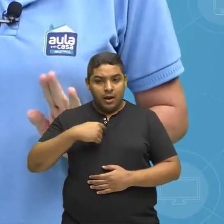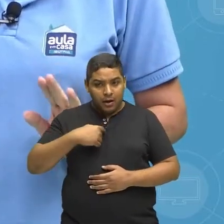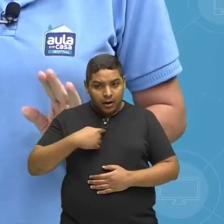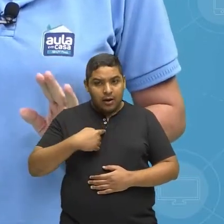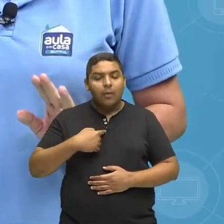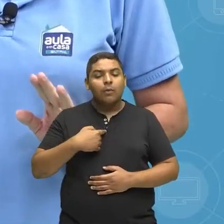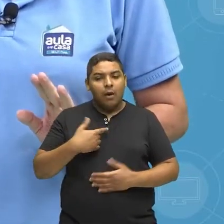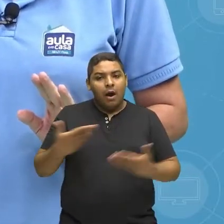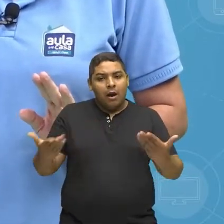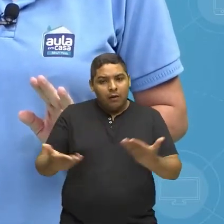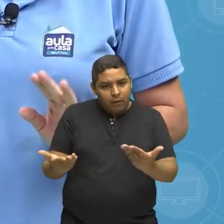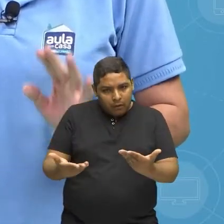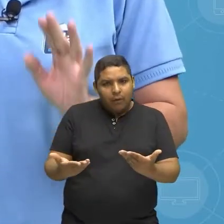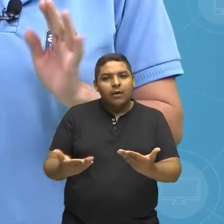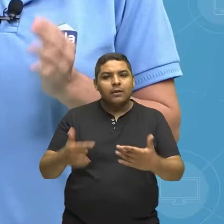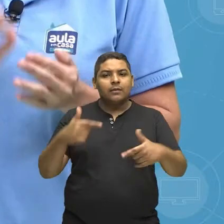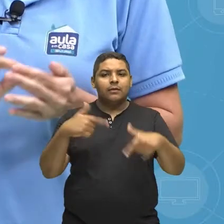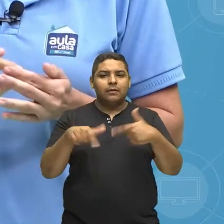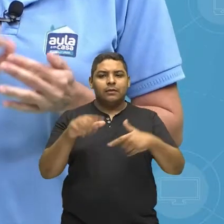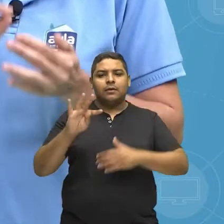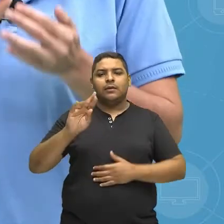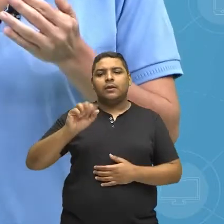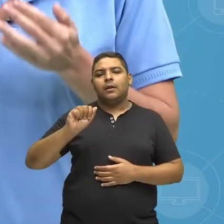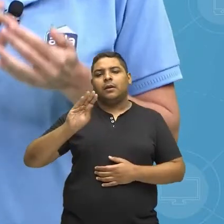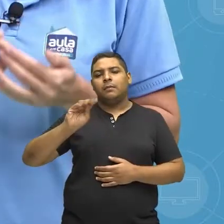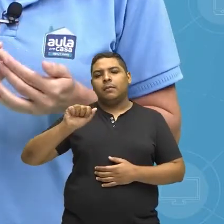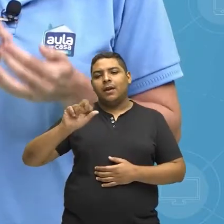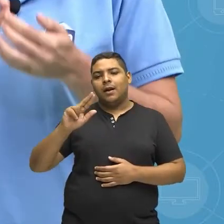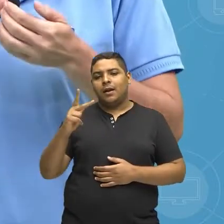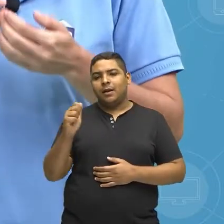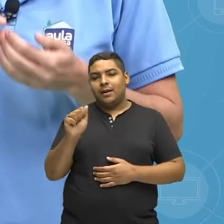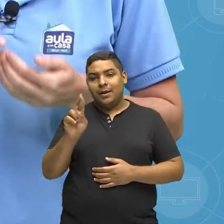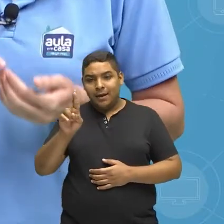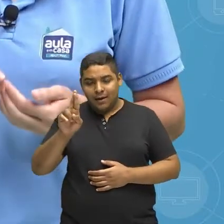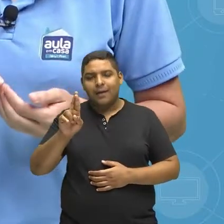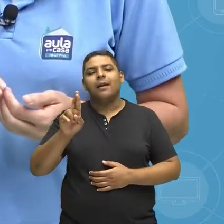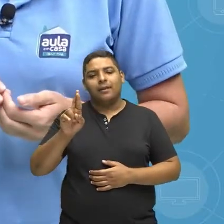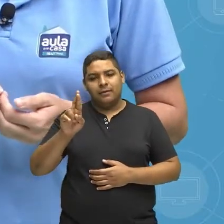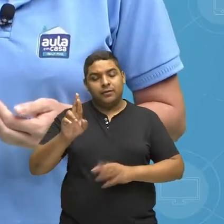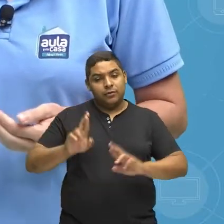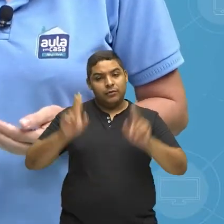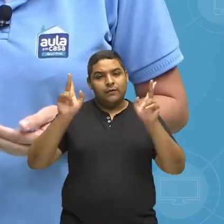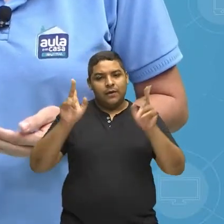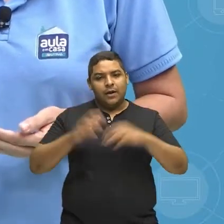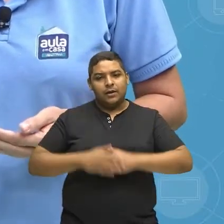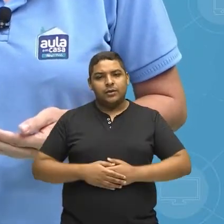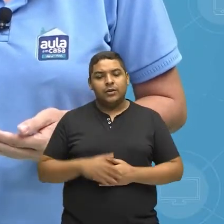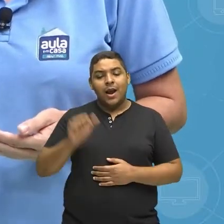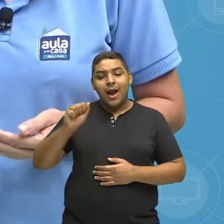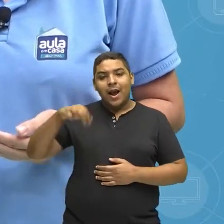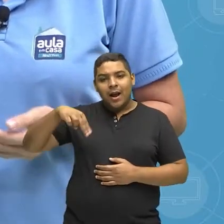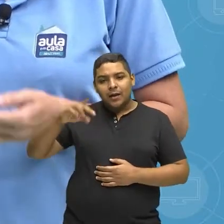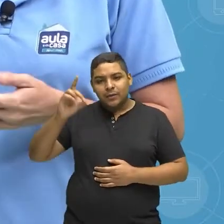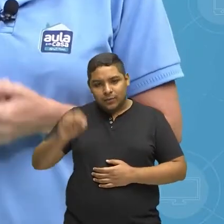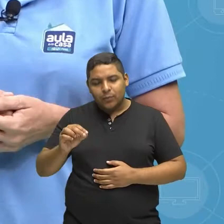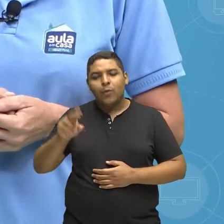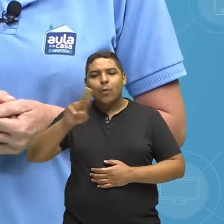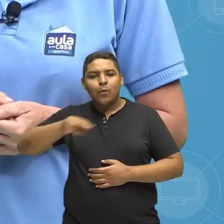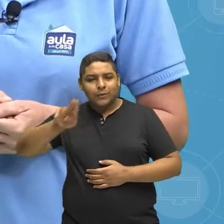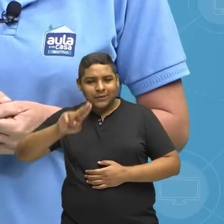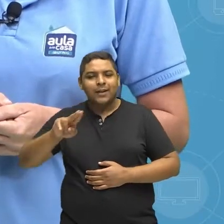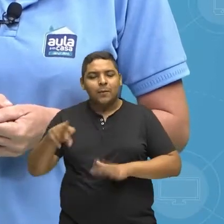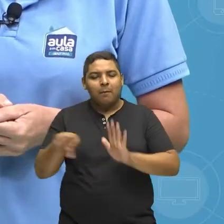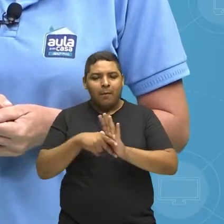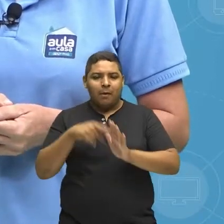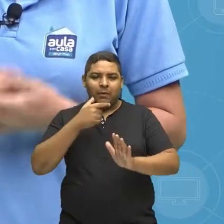que eu quero dizer trabalhando. Então, esse ando, indo em inglês, é esse ing aqui que vai me